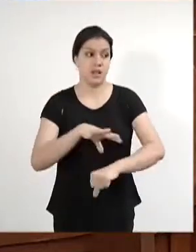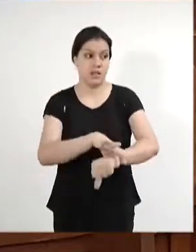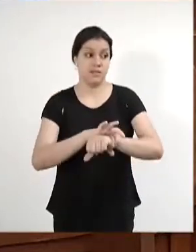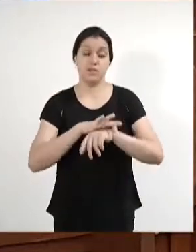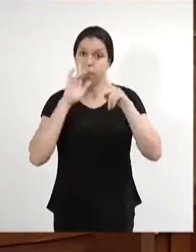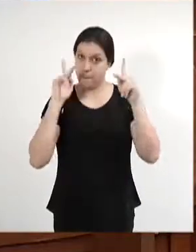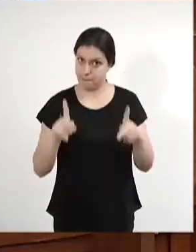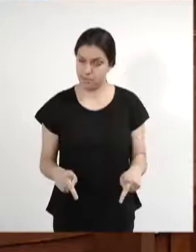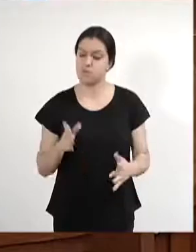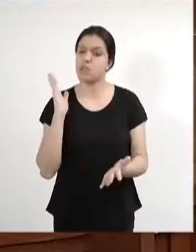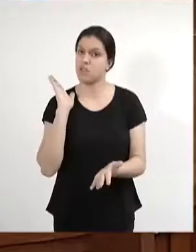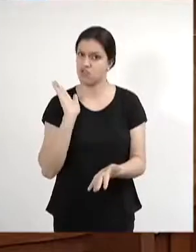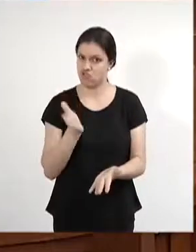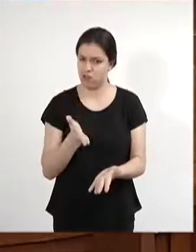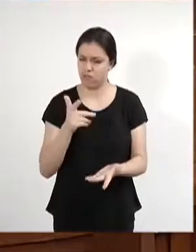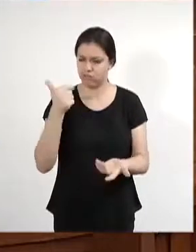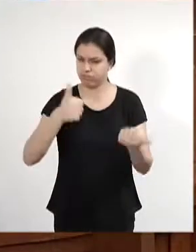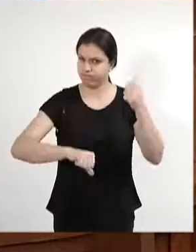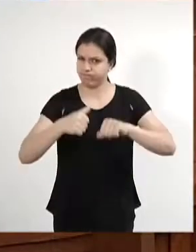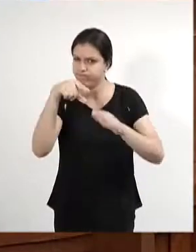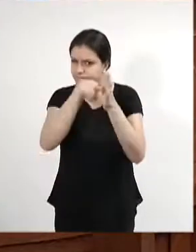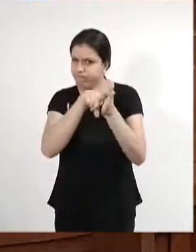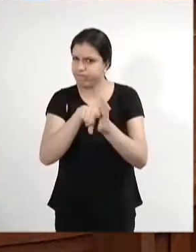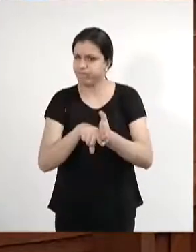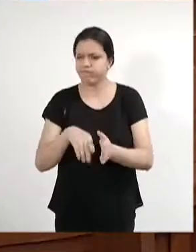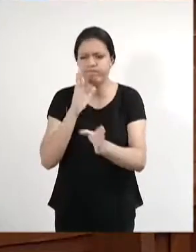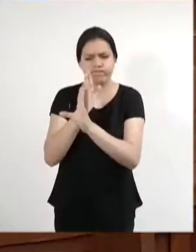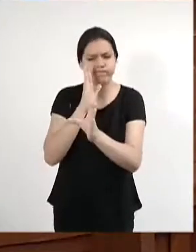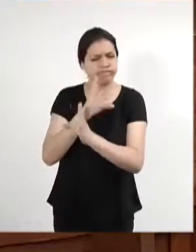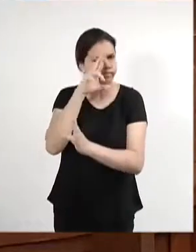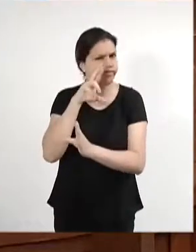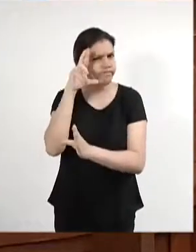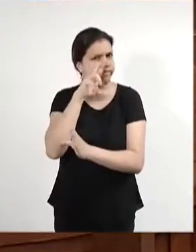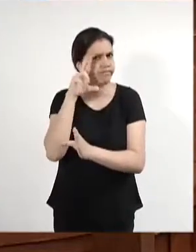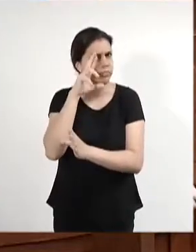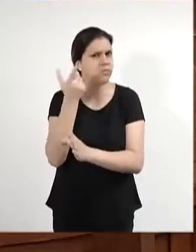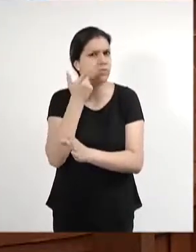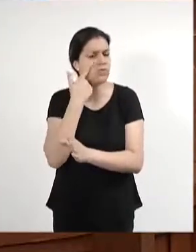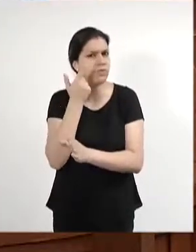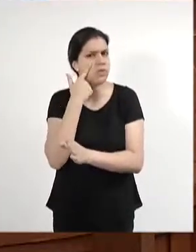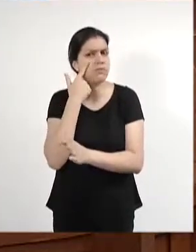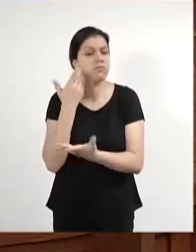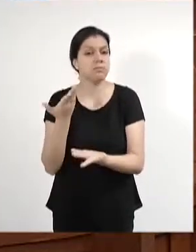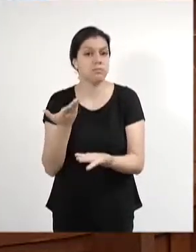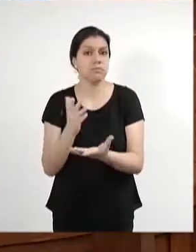2 inquéritos para apurar os fatos e poder